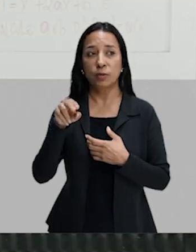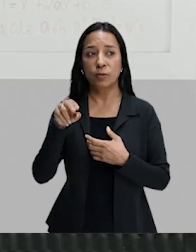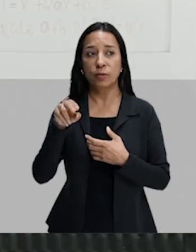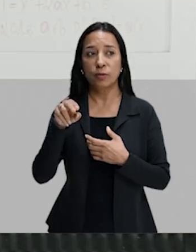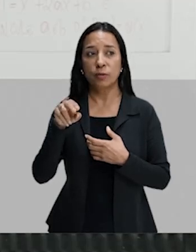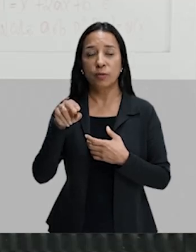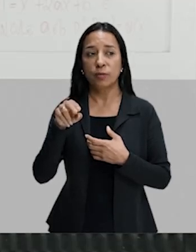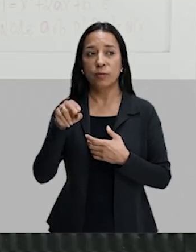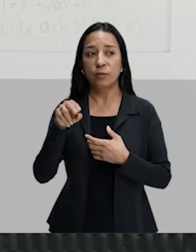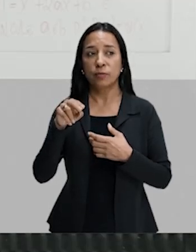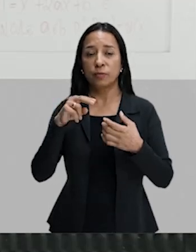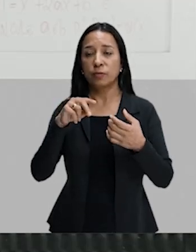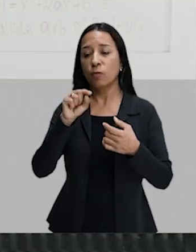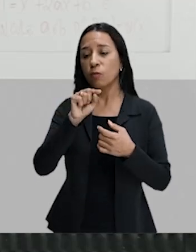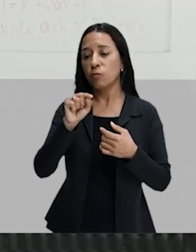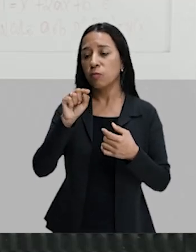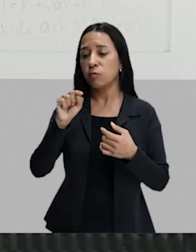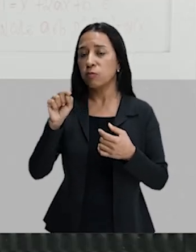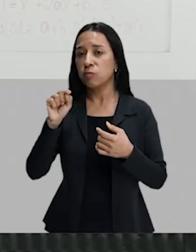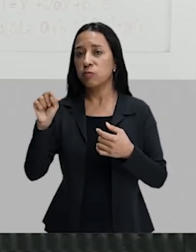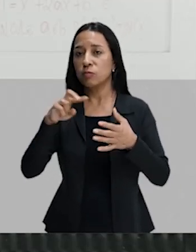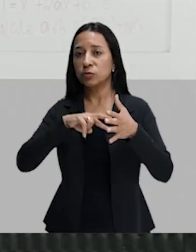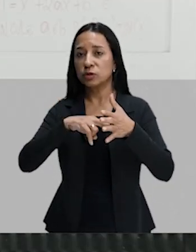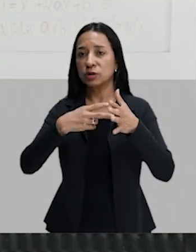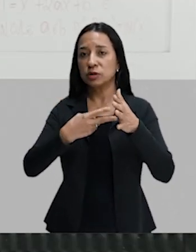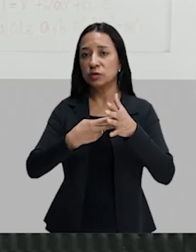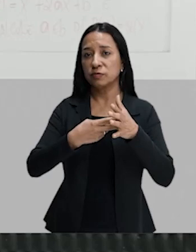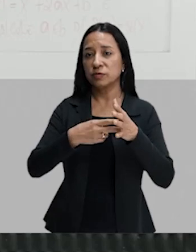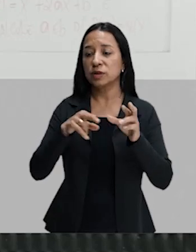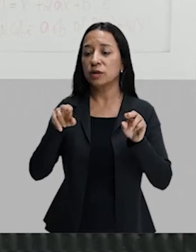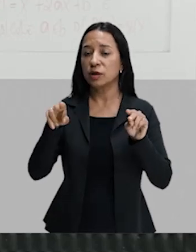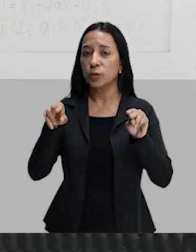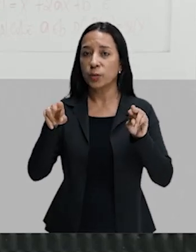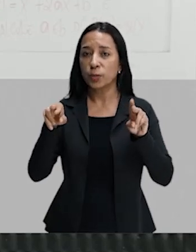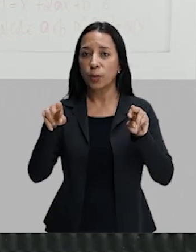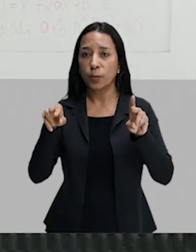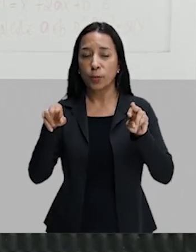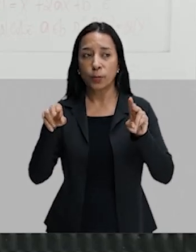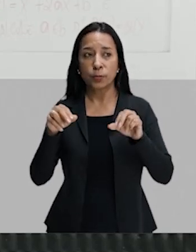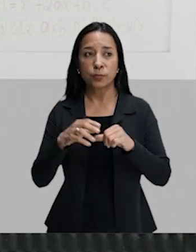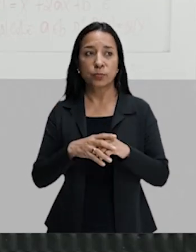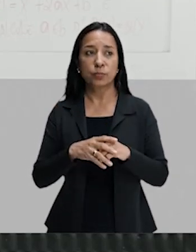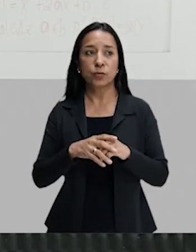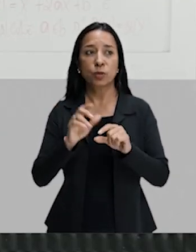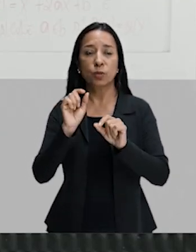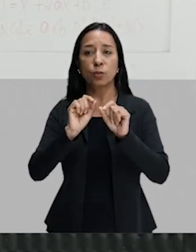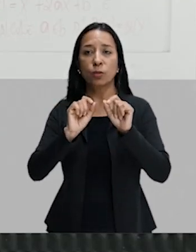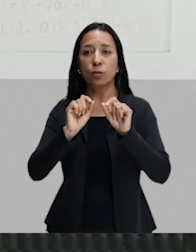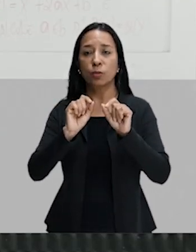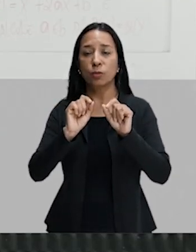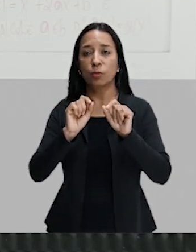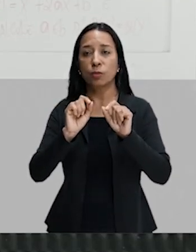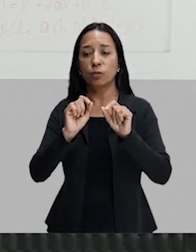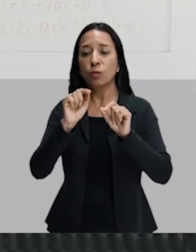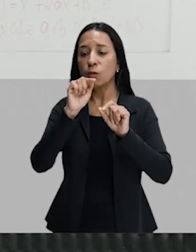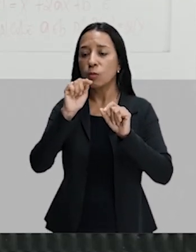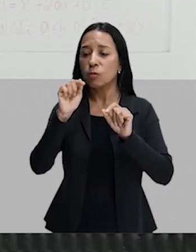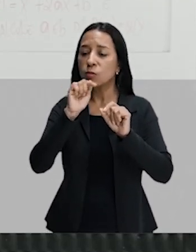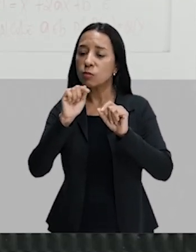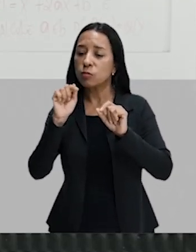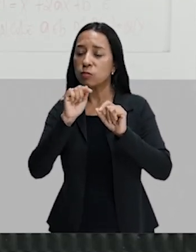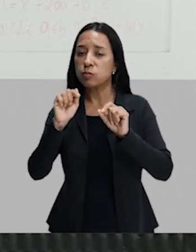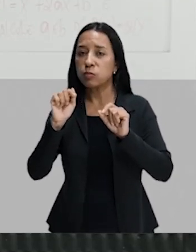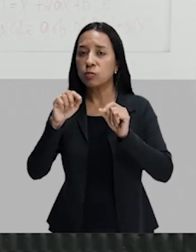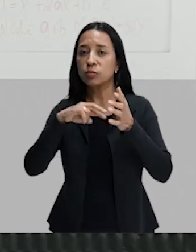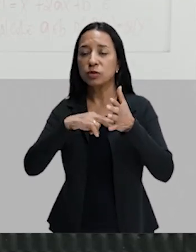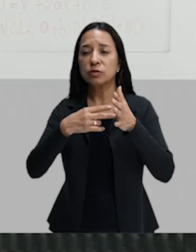traços aqui, ó, significa idêntico, igual, tá? O que tem que acontecer? Olha, esse